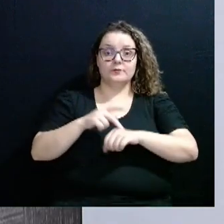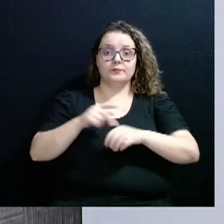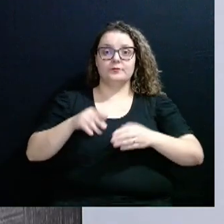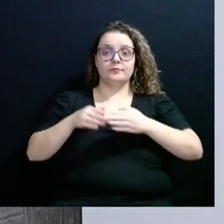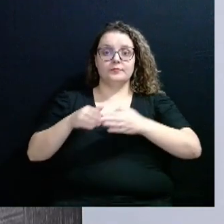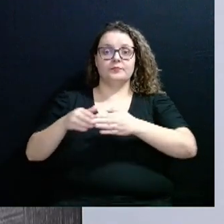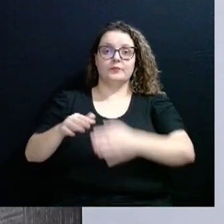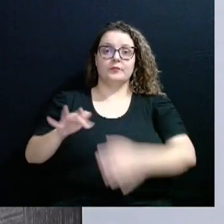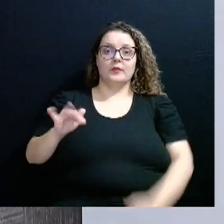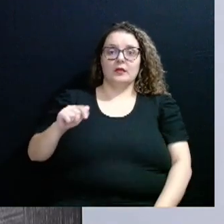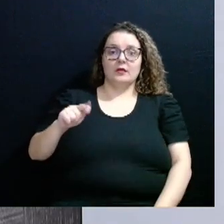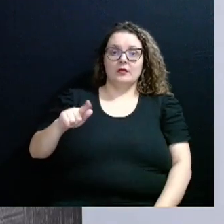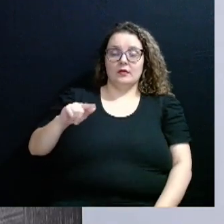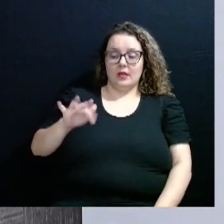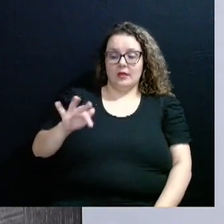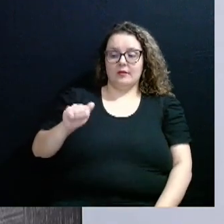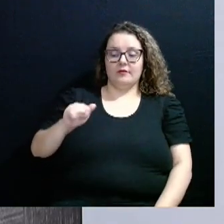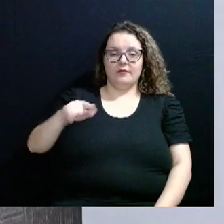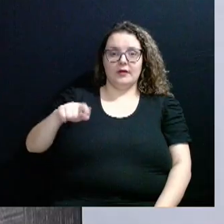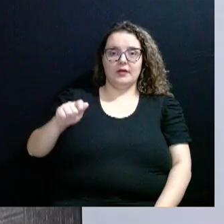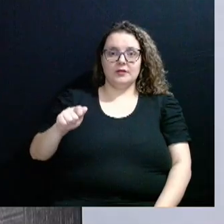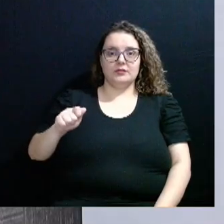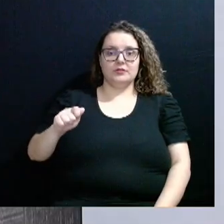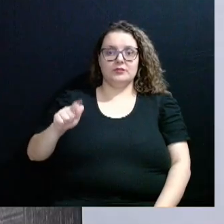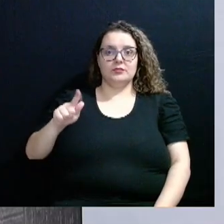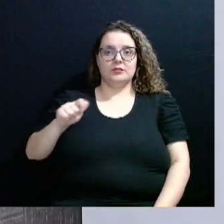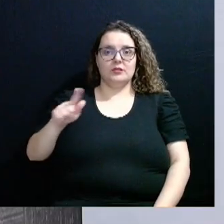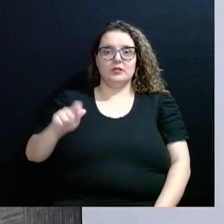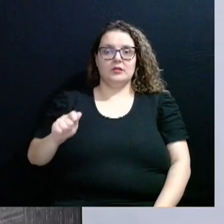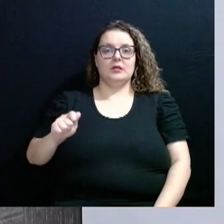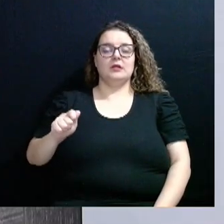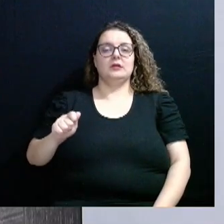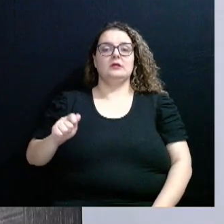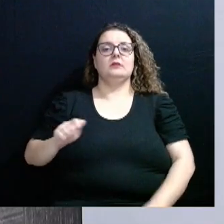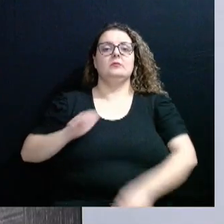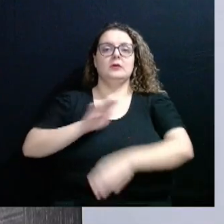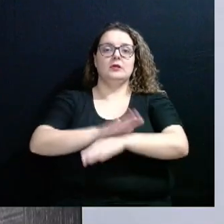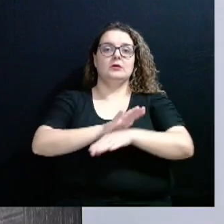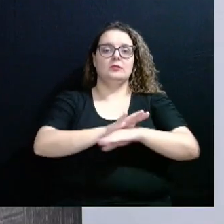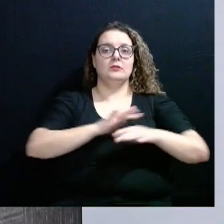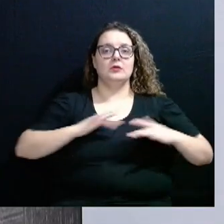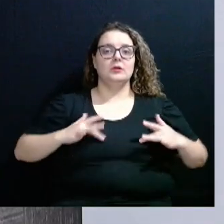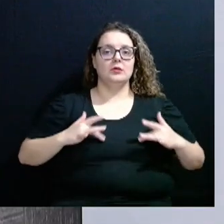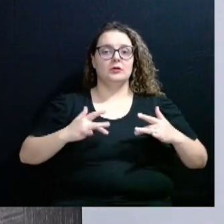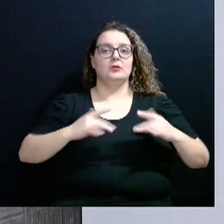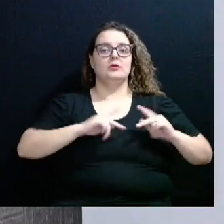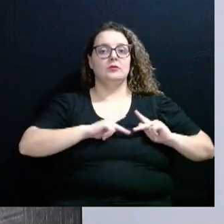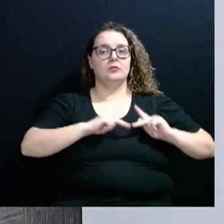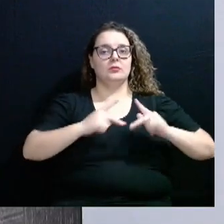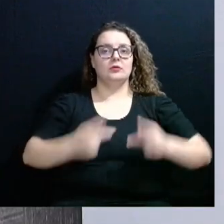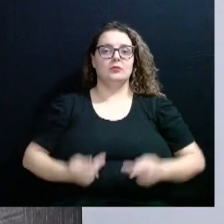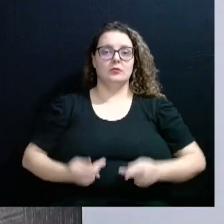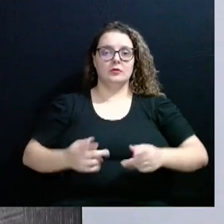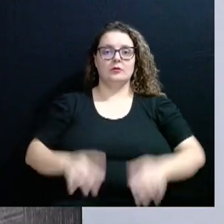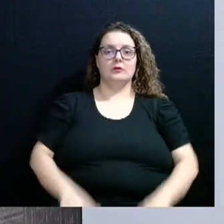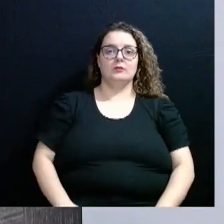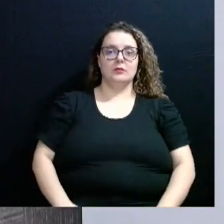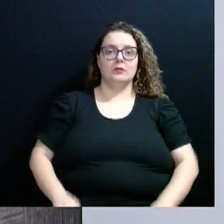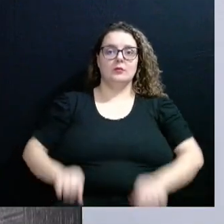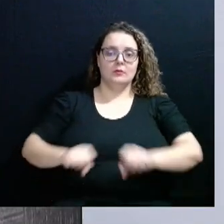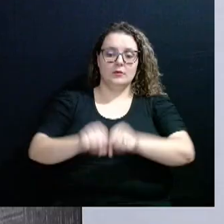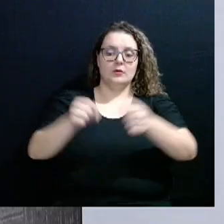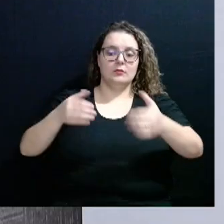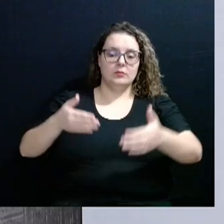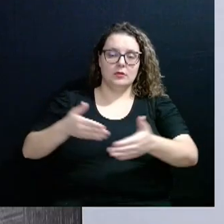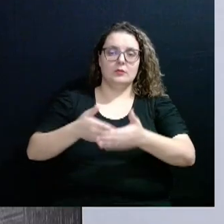Gaza para levar essa ajuda humanitária e romper o bloqueio imposto ao enclave. Com esta moção,